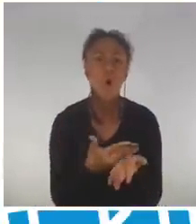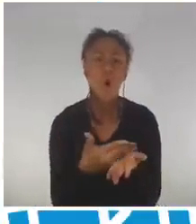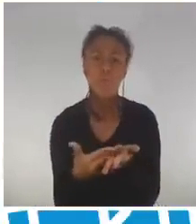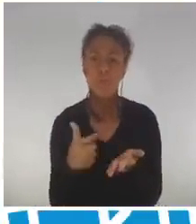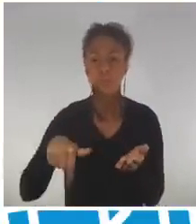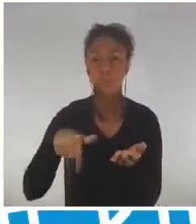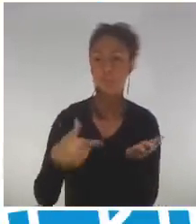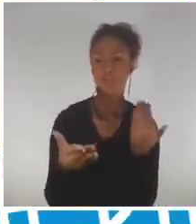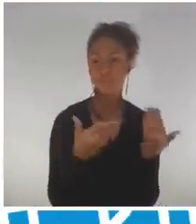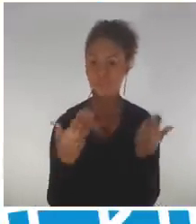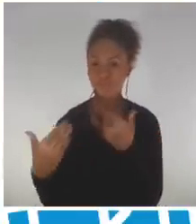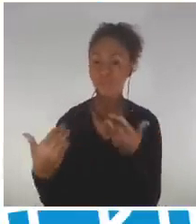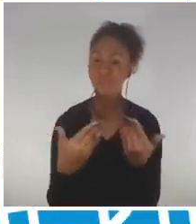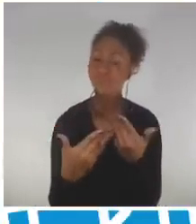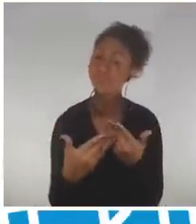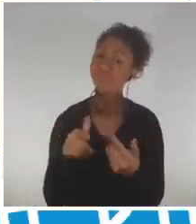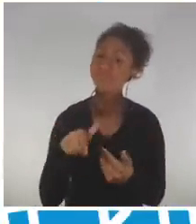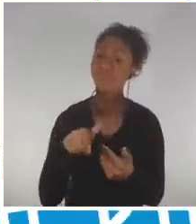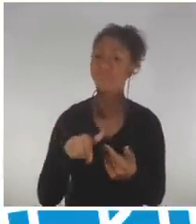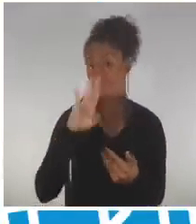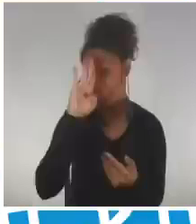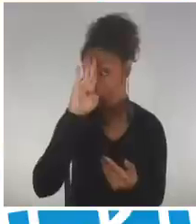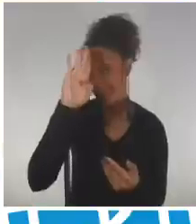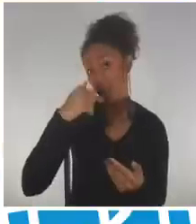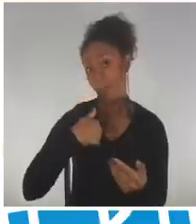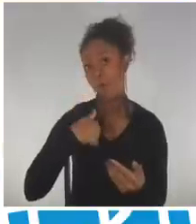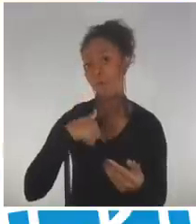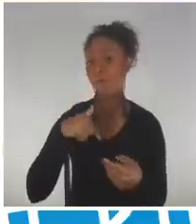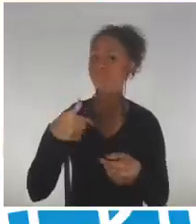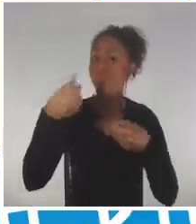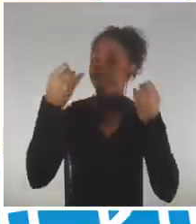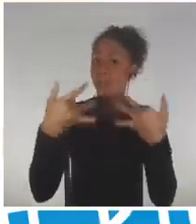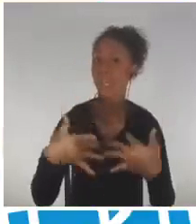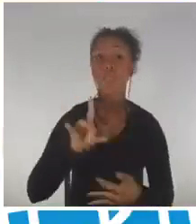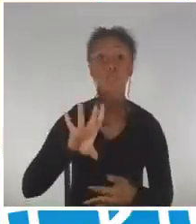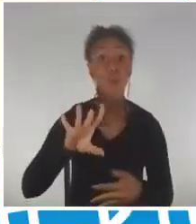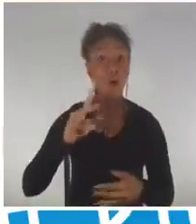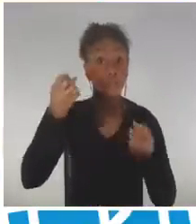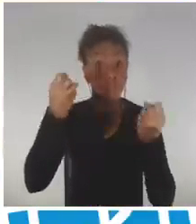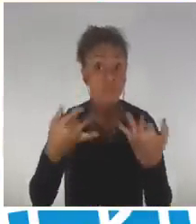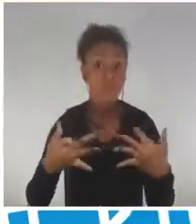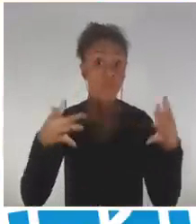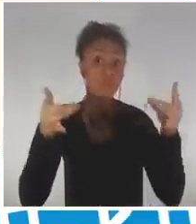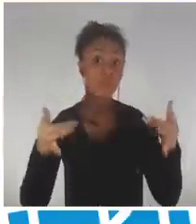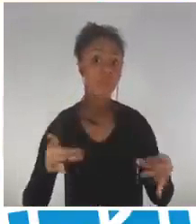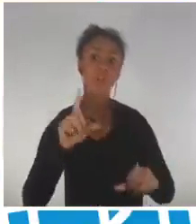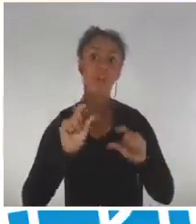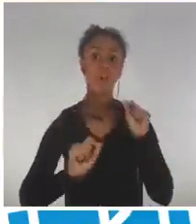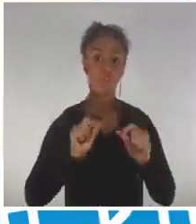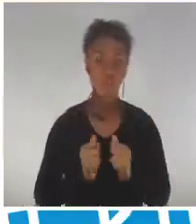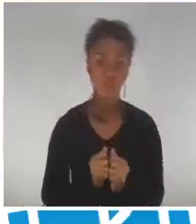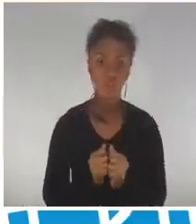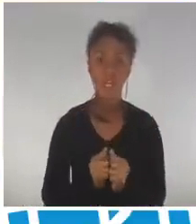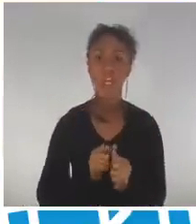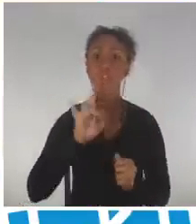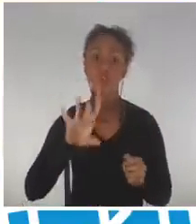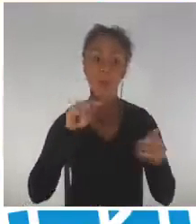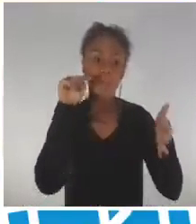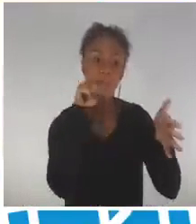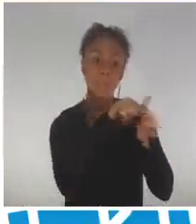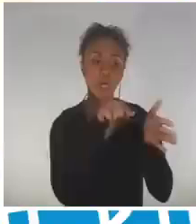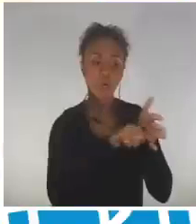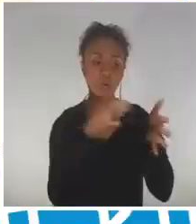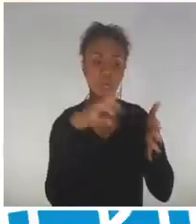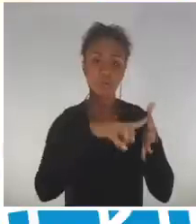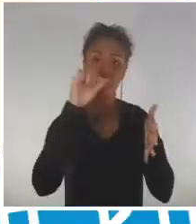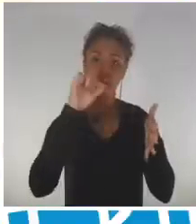conversa, esses são os pontos que eu selecionei. Quero só reforçar. Não dá para fazer só questões de múltipla escolha e chega de